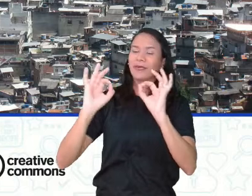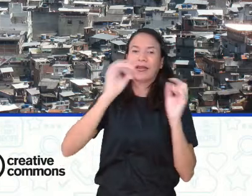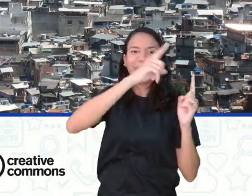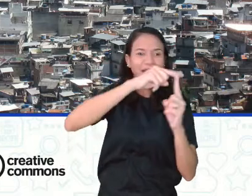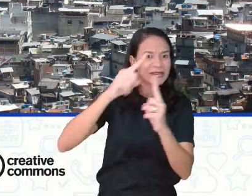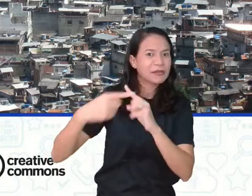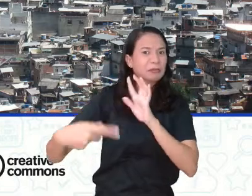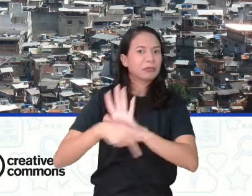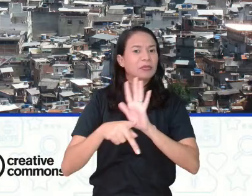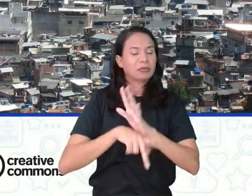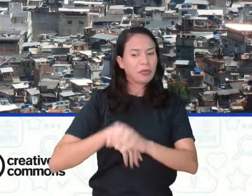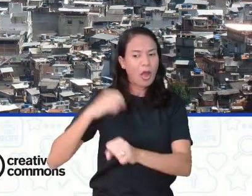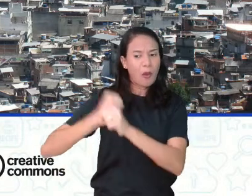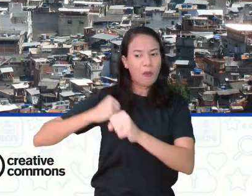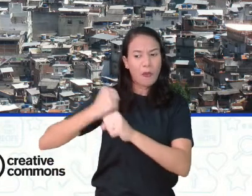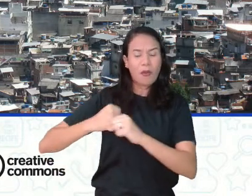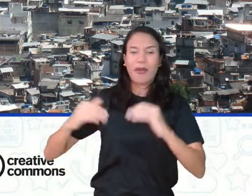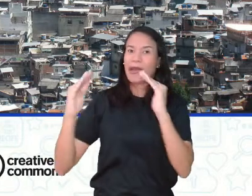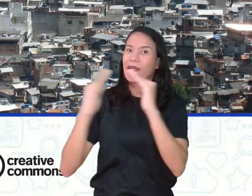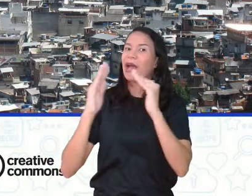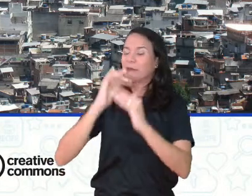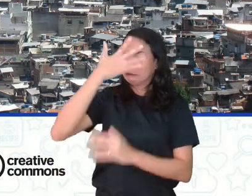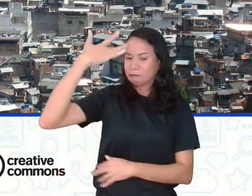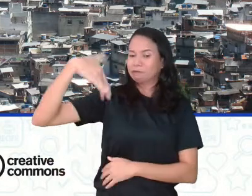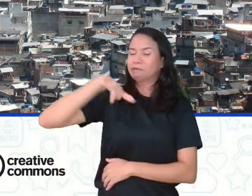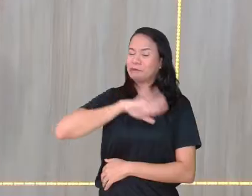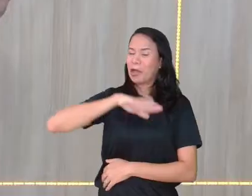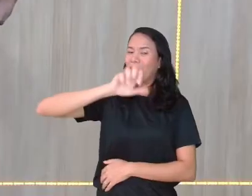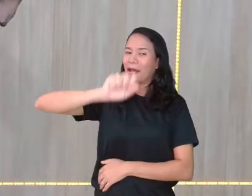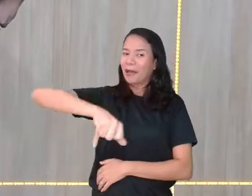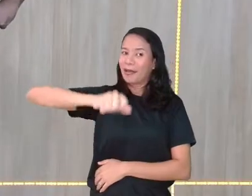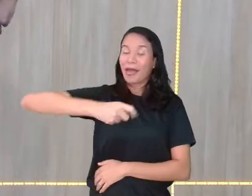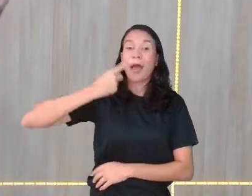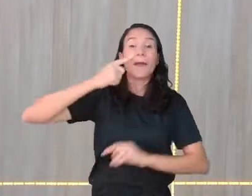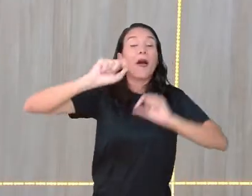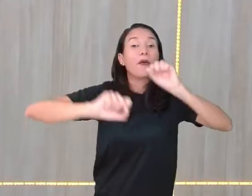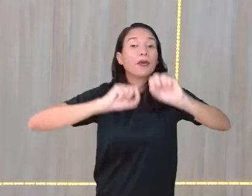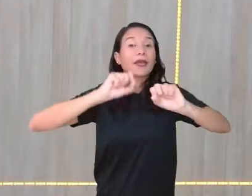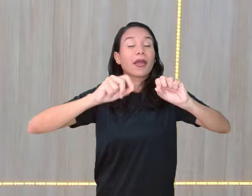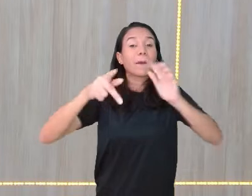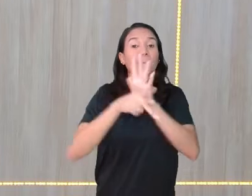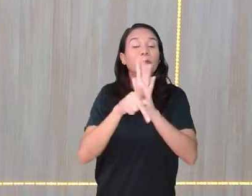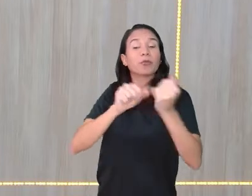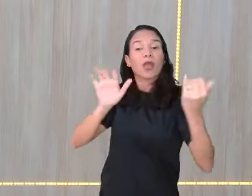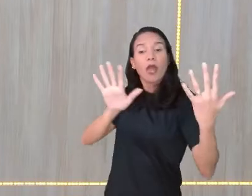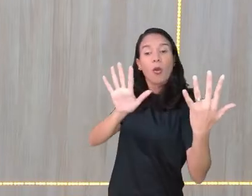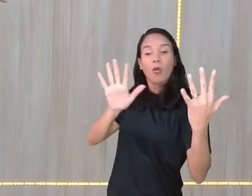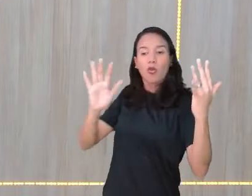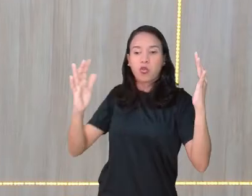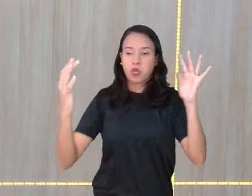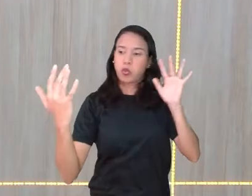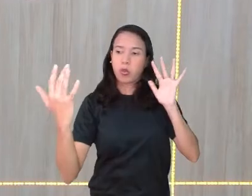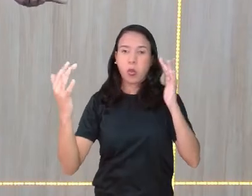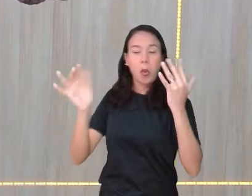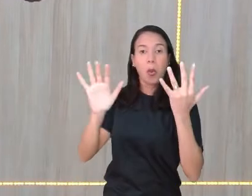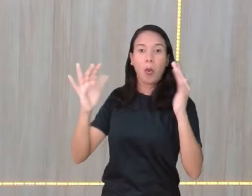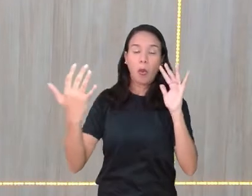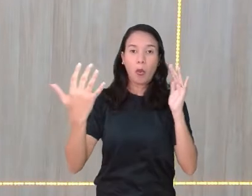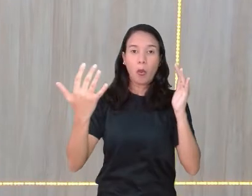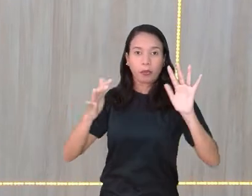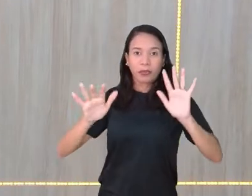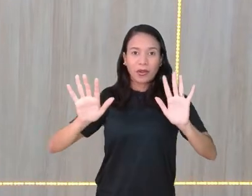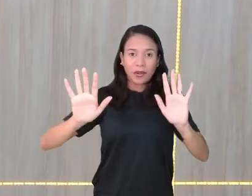de construções que, menino, mas é justamente o que? Esse contraste de, isso mesmo que você falou